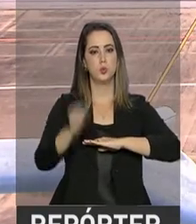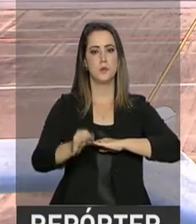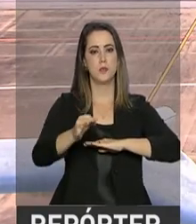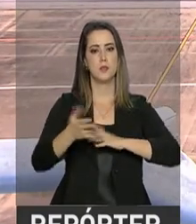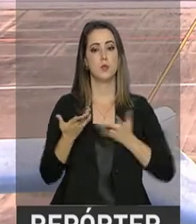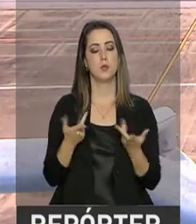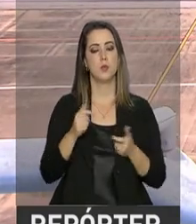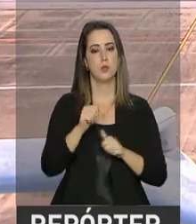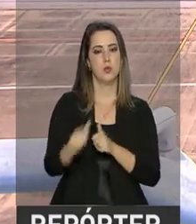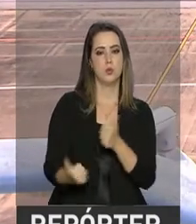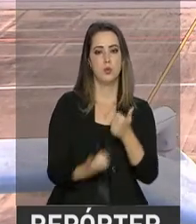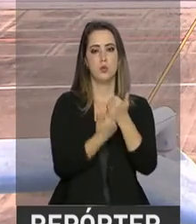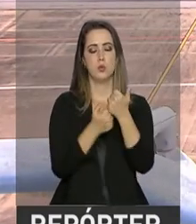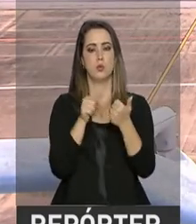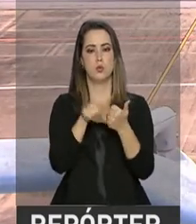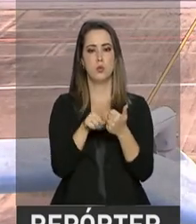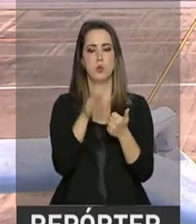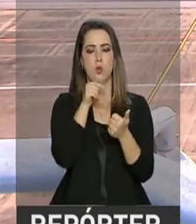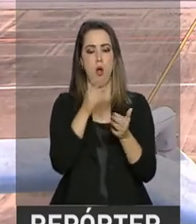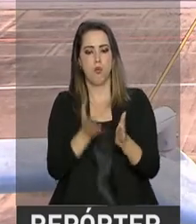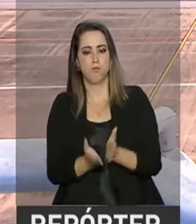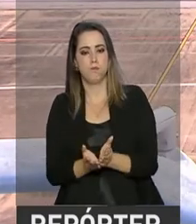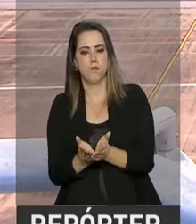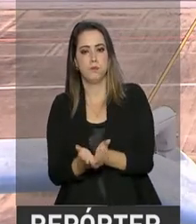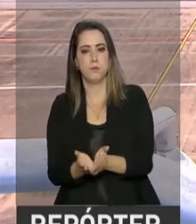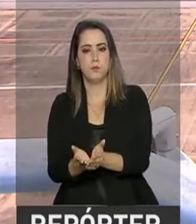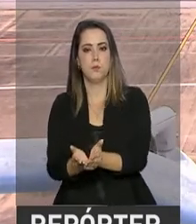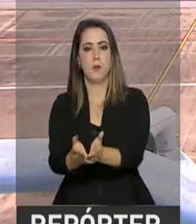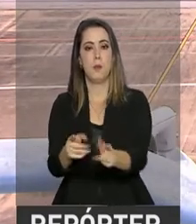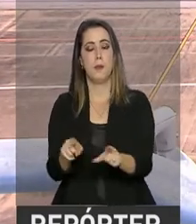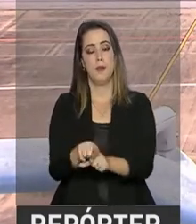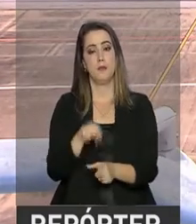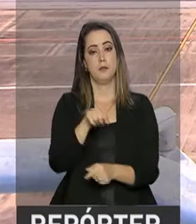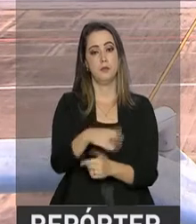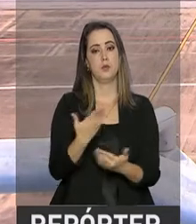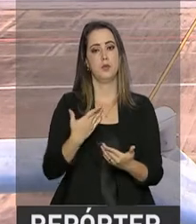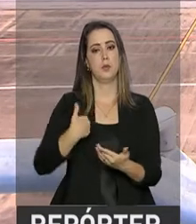Houve substituição do sistema de drenagem e construção